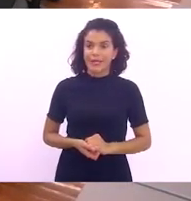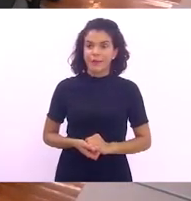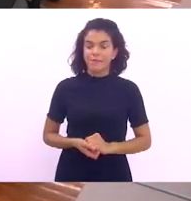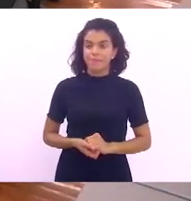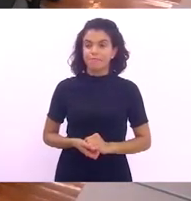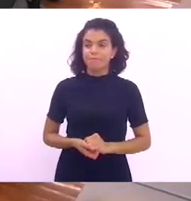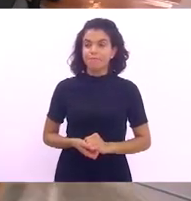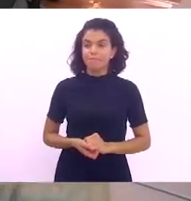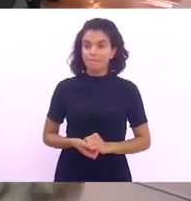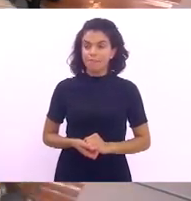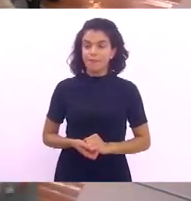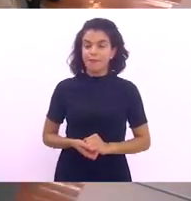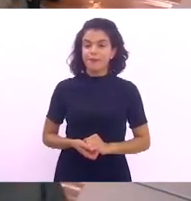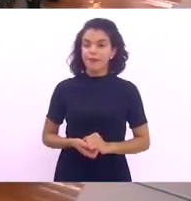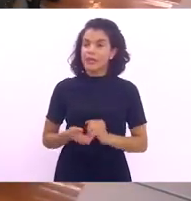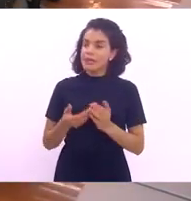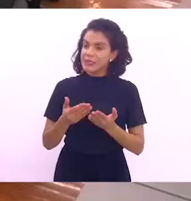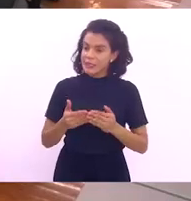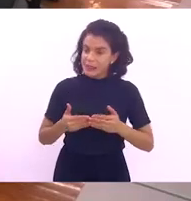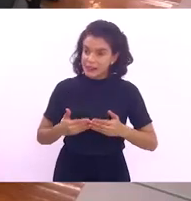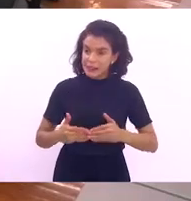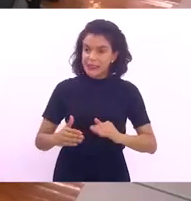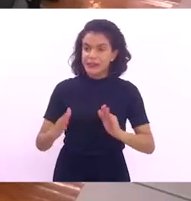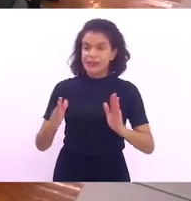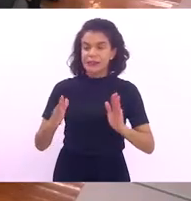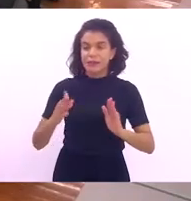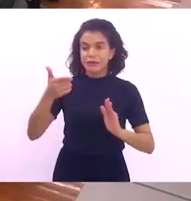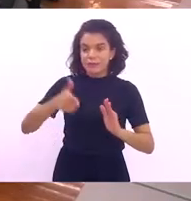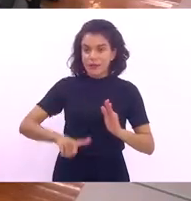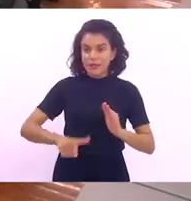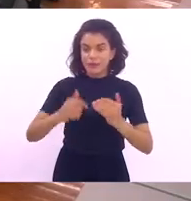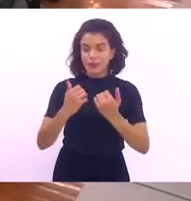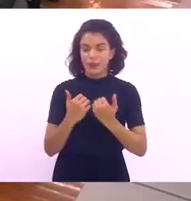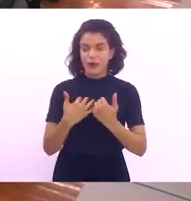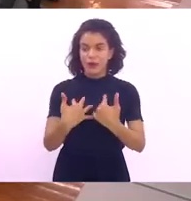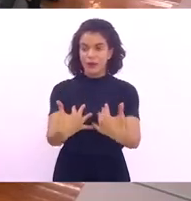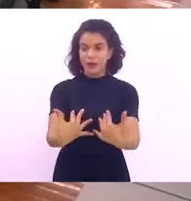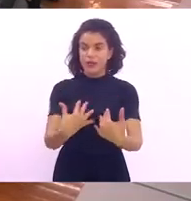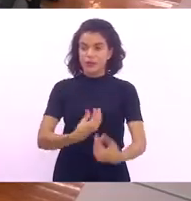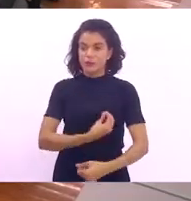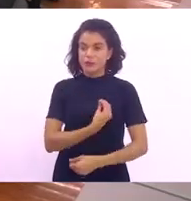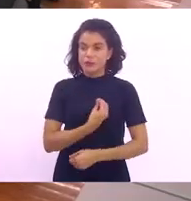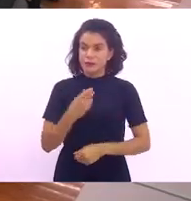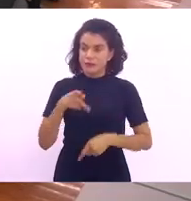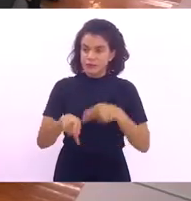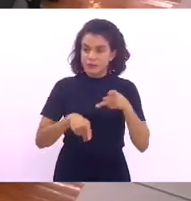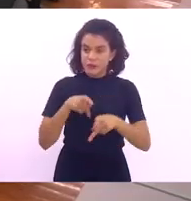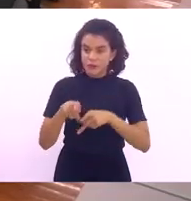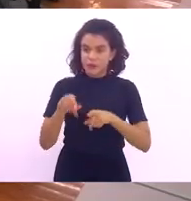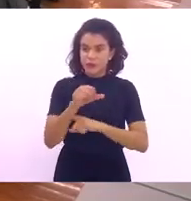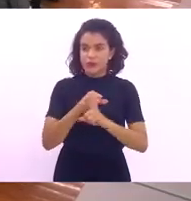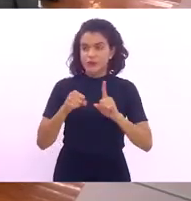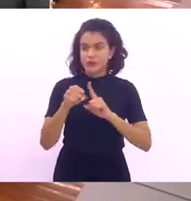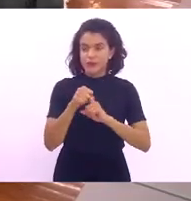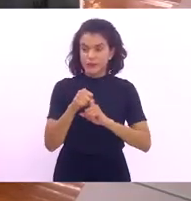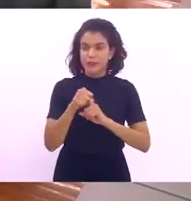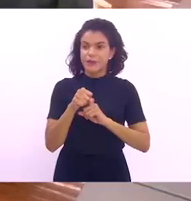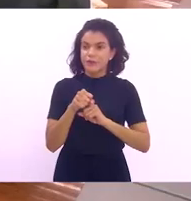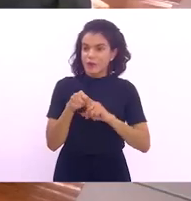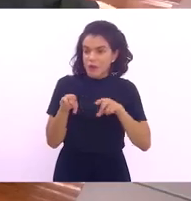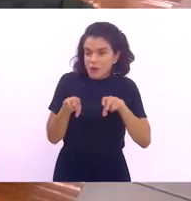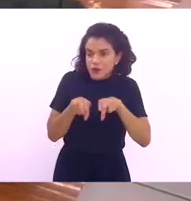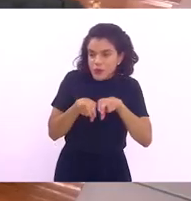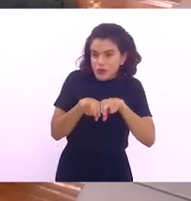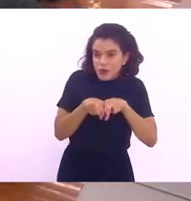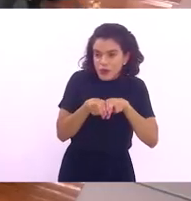bom iniciamos mais uma audiência pública não cabe todo mundo vamos juntar